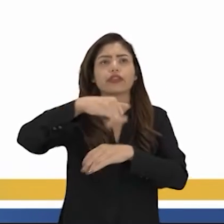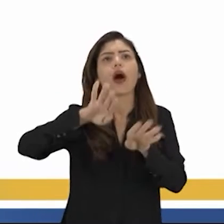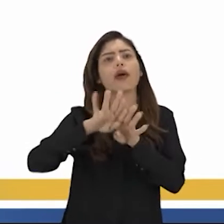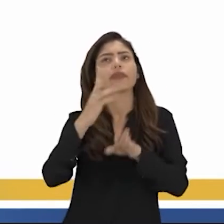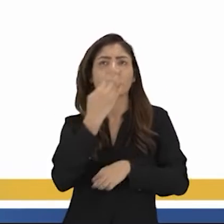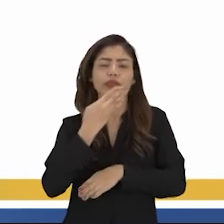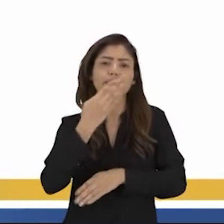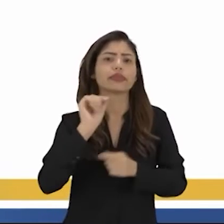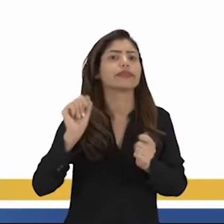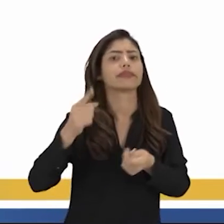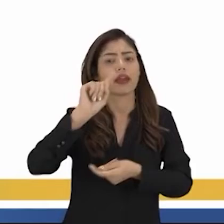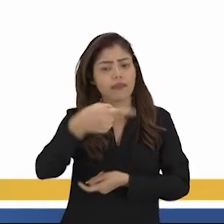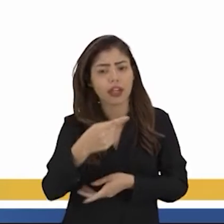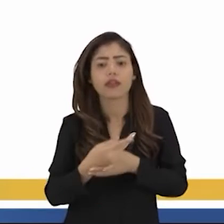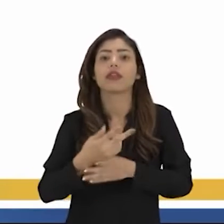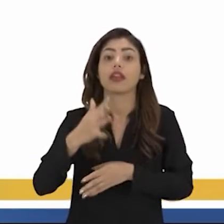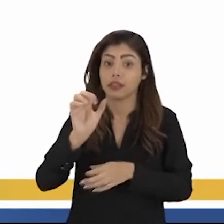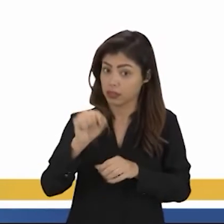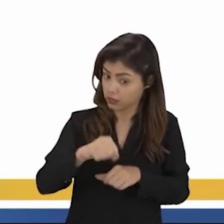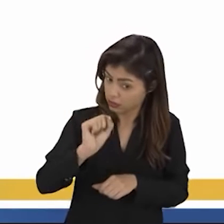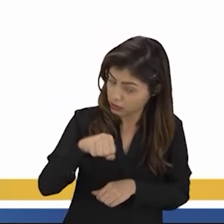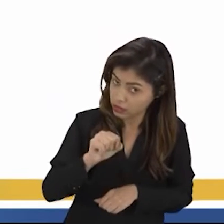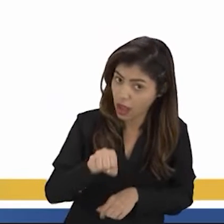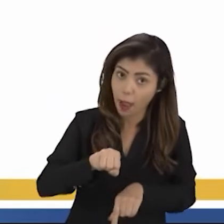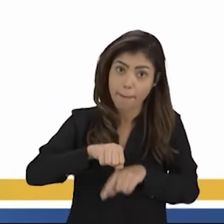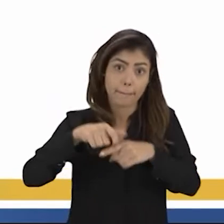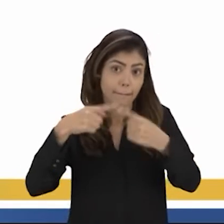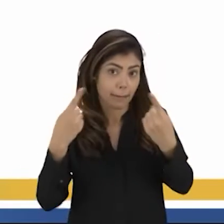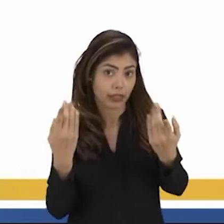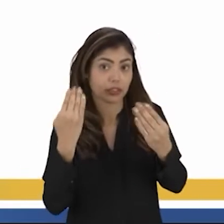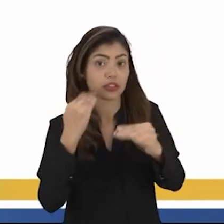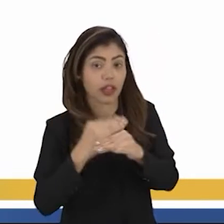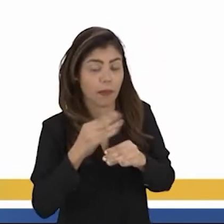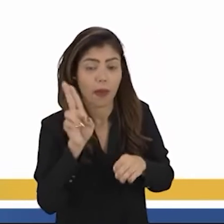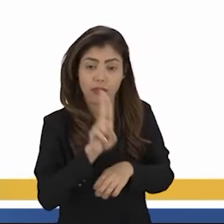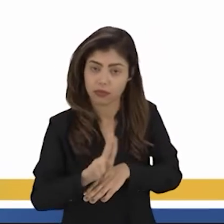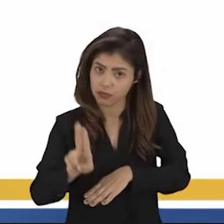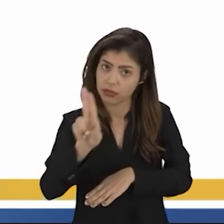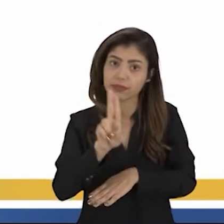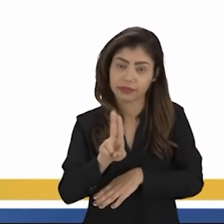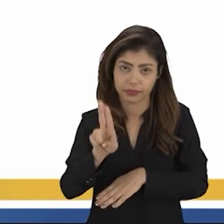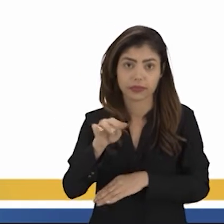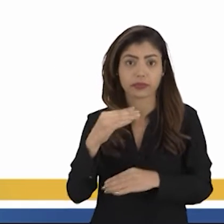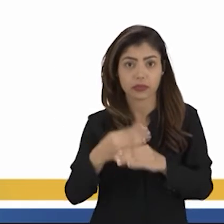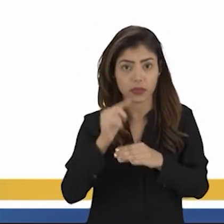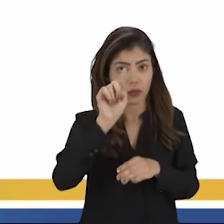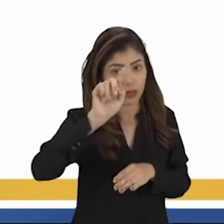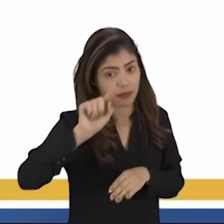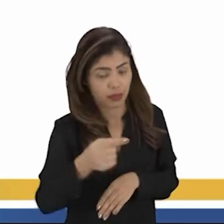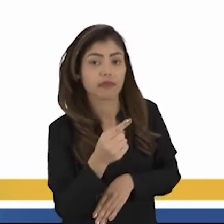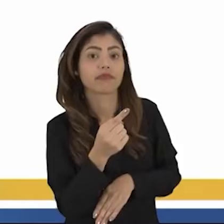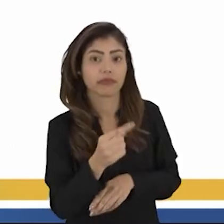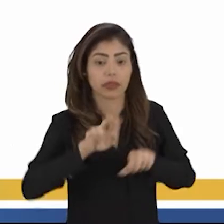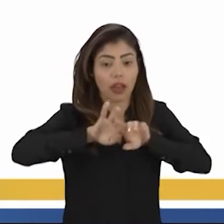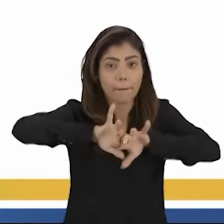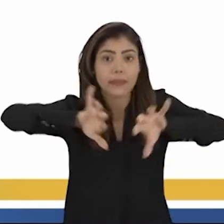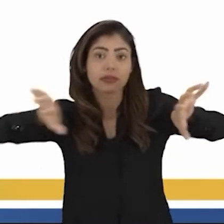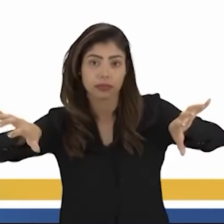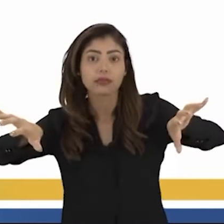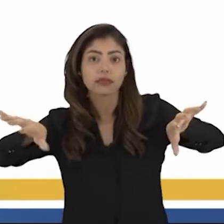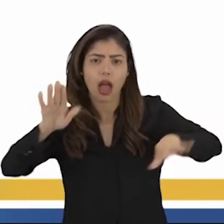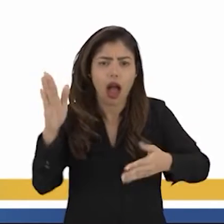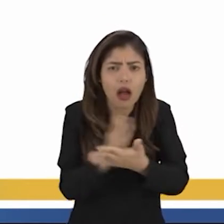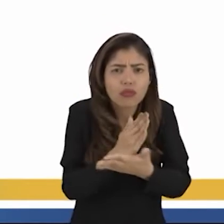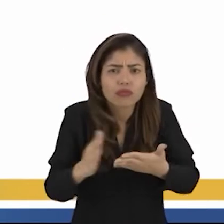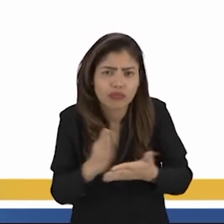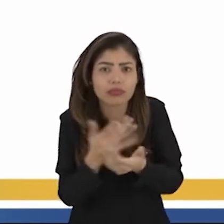vírgula, açúcar, vírgula, farinha. Sim, mas nós também podemos utilizar o ponto e vírgula para separação de alguns